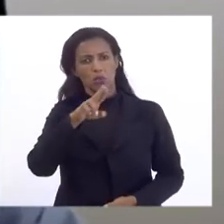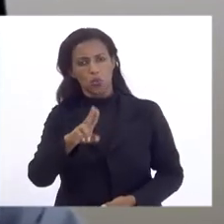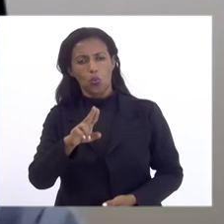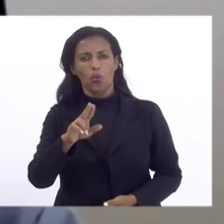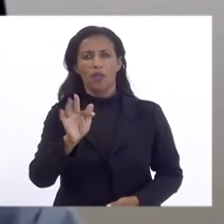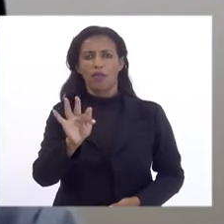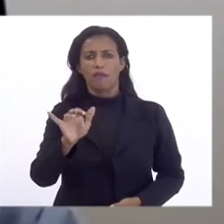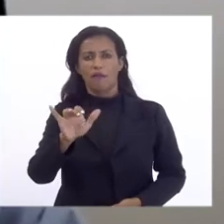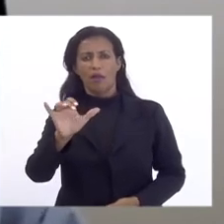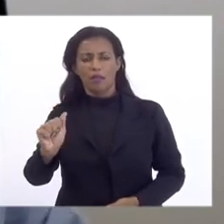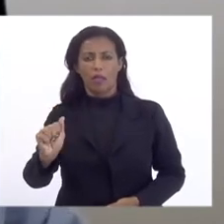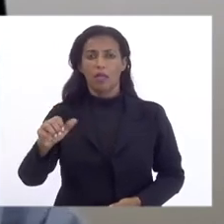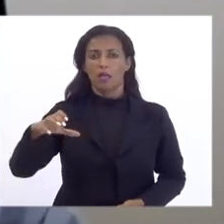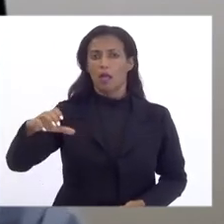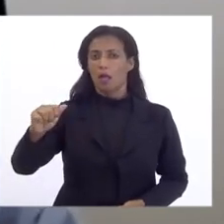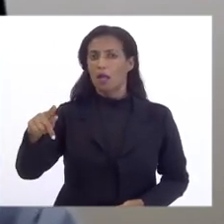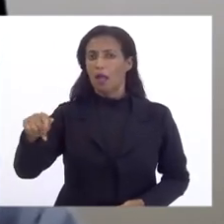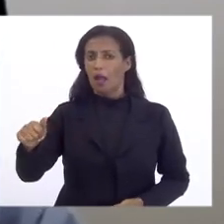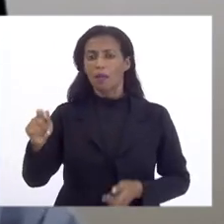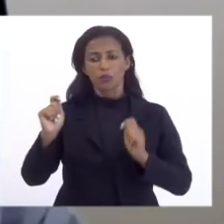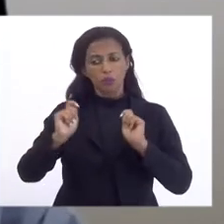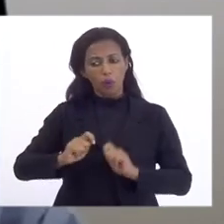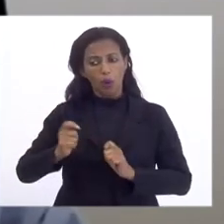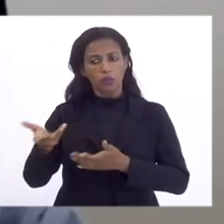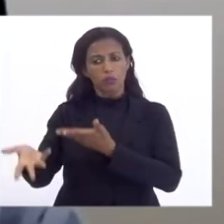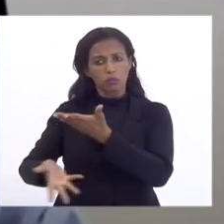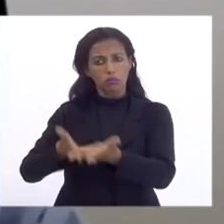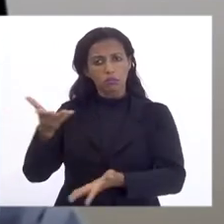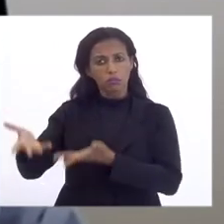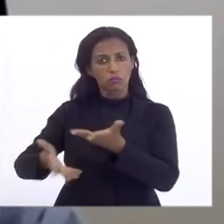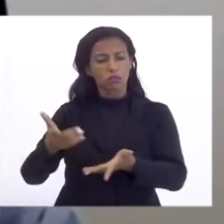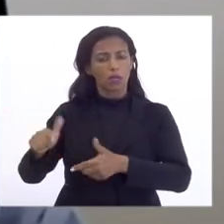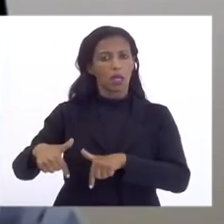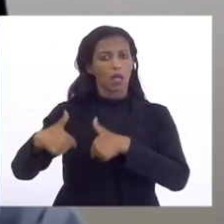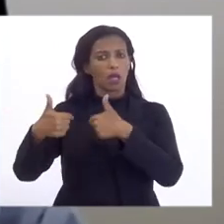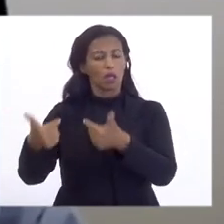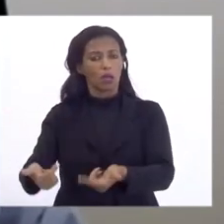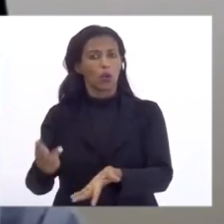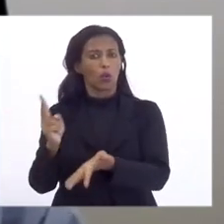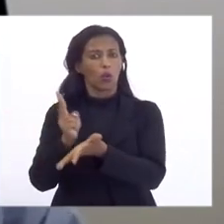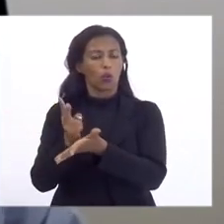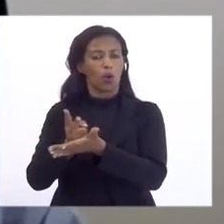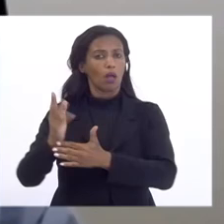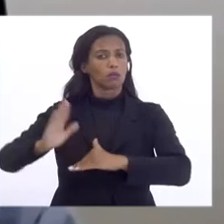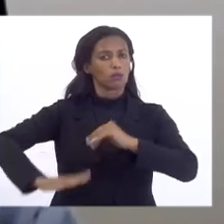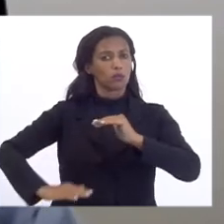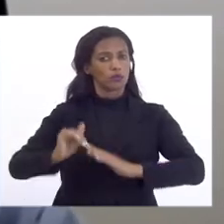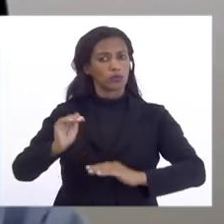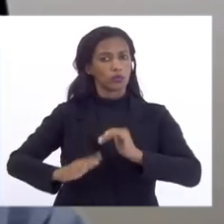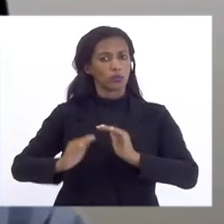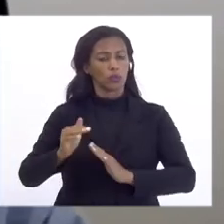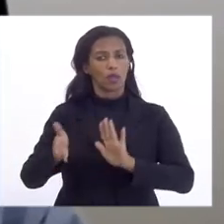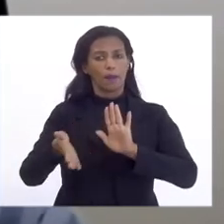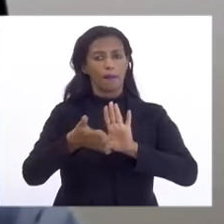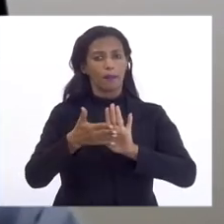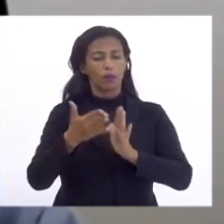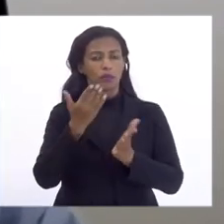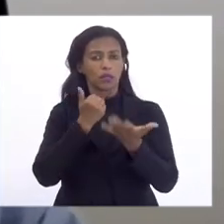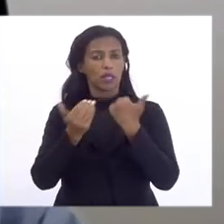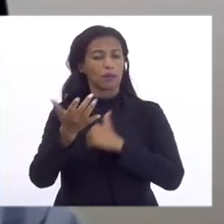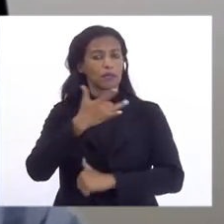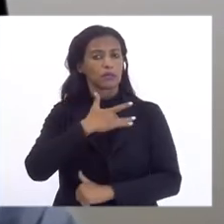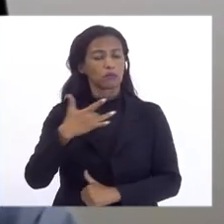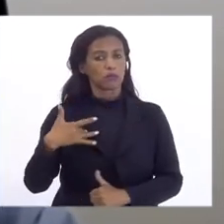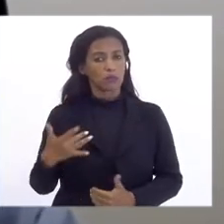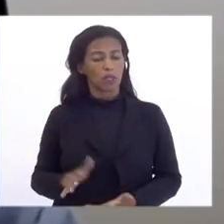o CAP-UERJ, possam promover, deputado Márcio, ações de formação continuada de seus profissionais sobre a pauta da alimentação